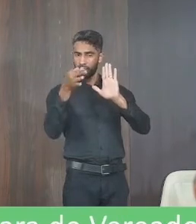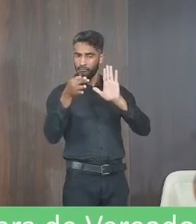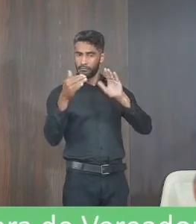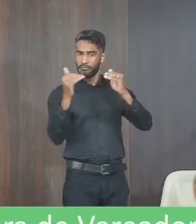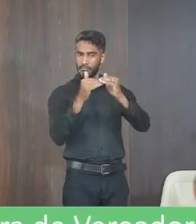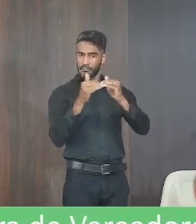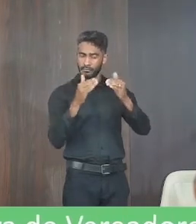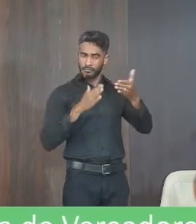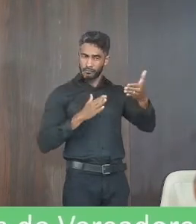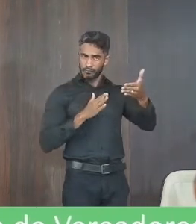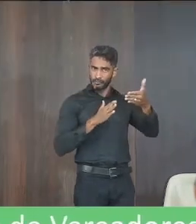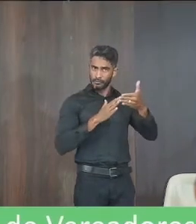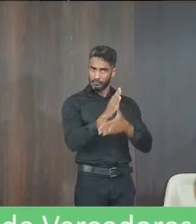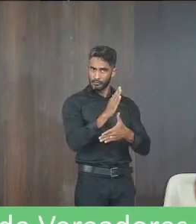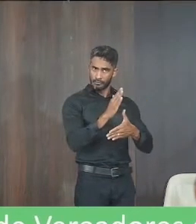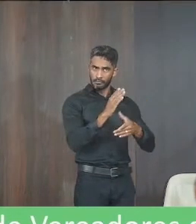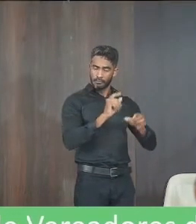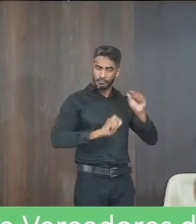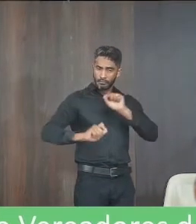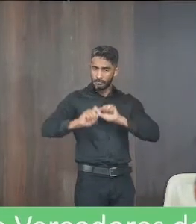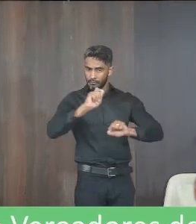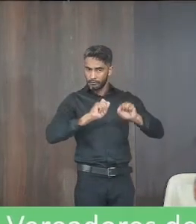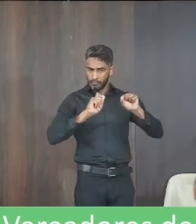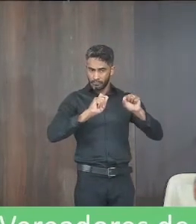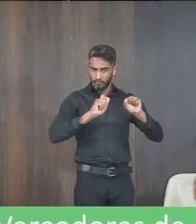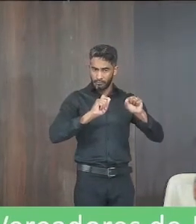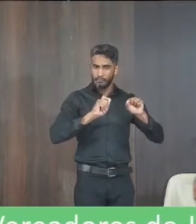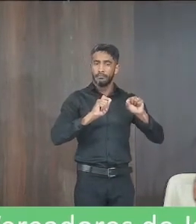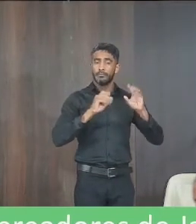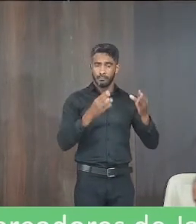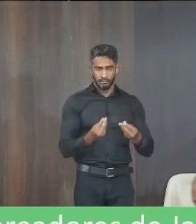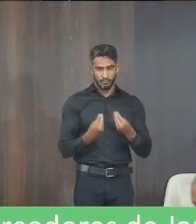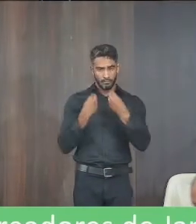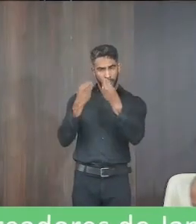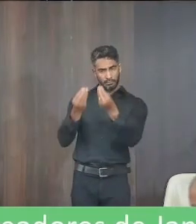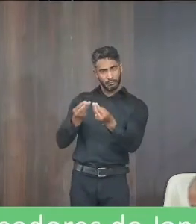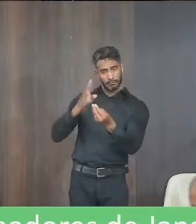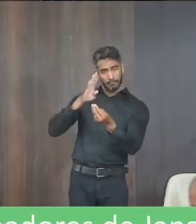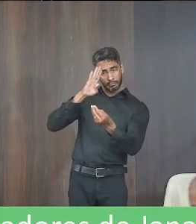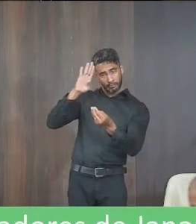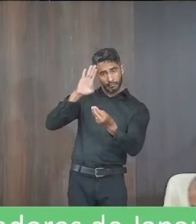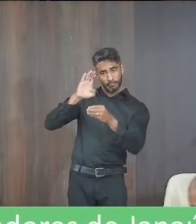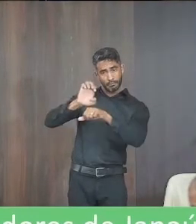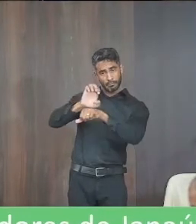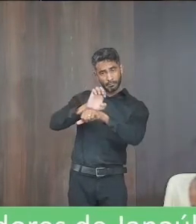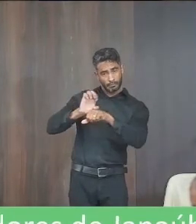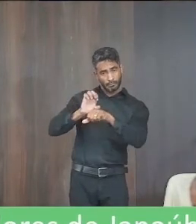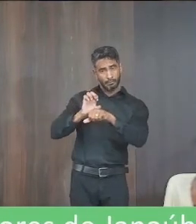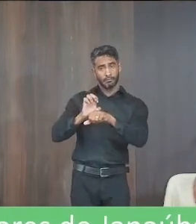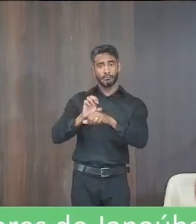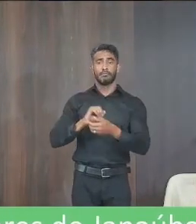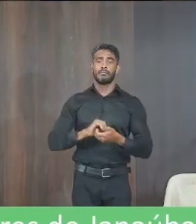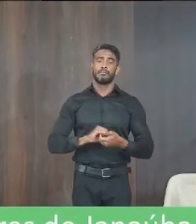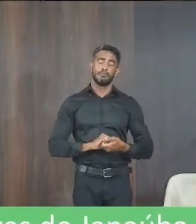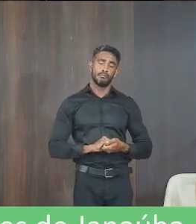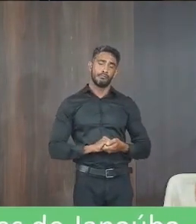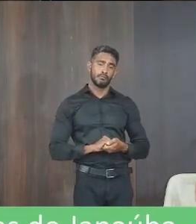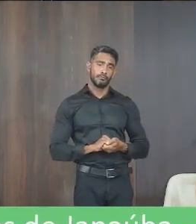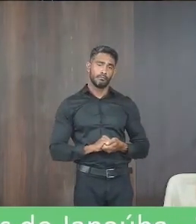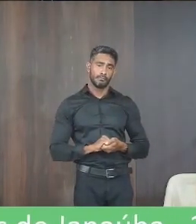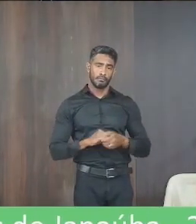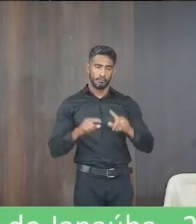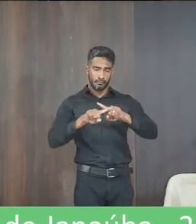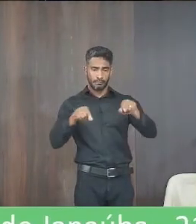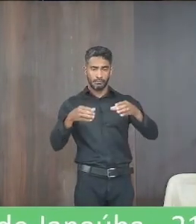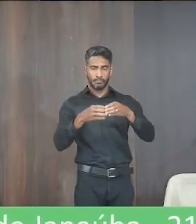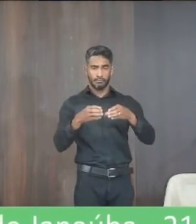que está de acordo com o aprovado a fim de que nesta forma seja encaminhada ao chefe do poder executivo para sanção